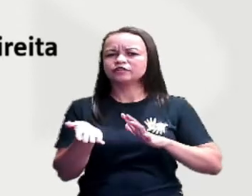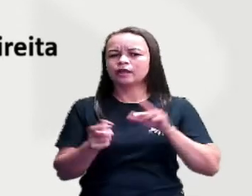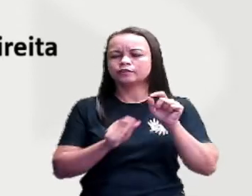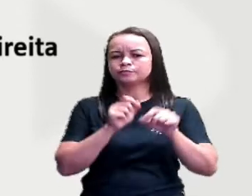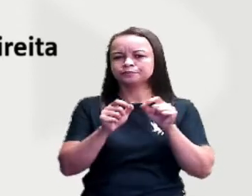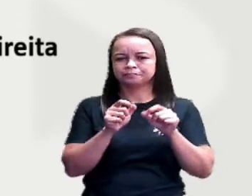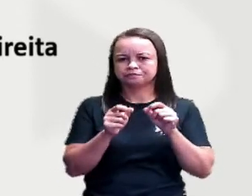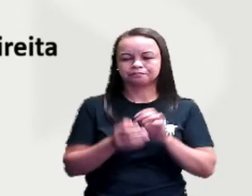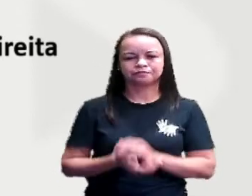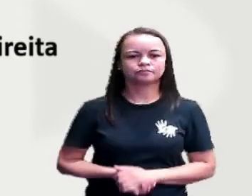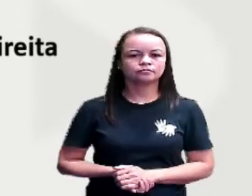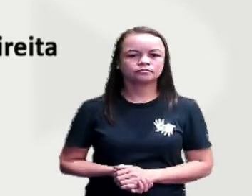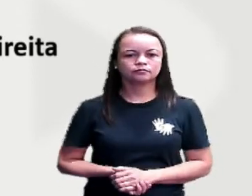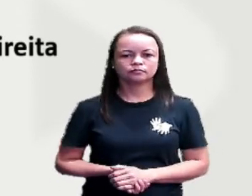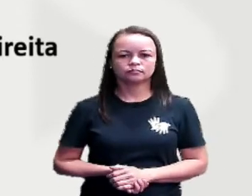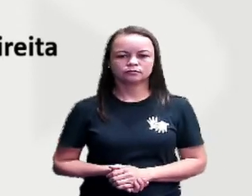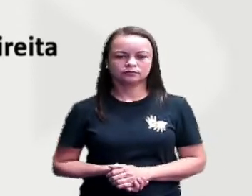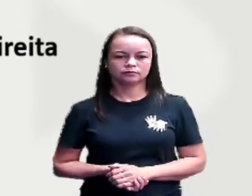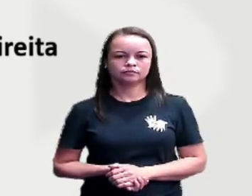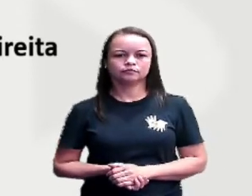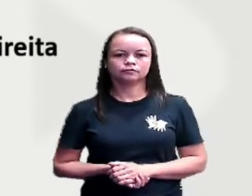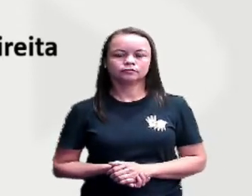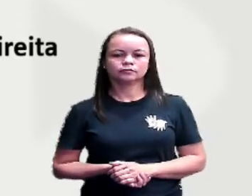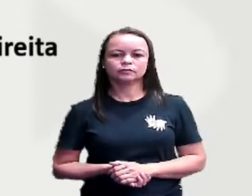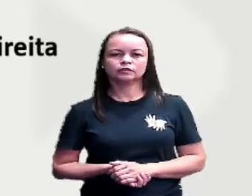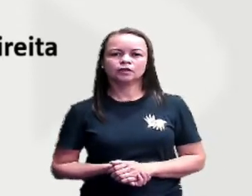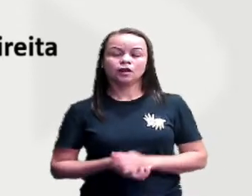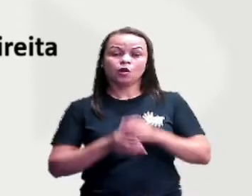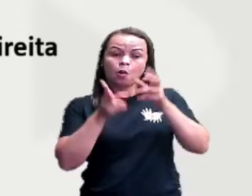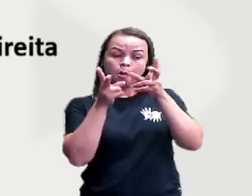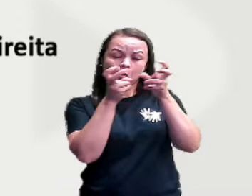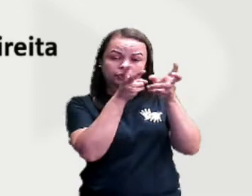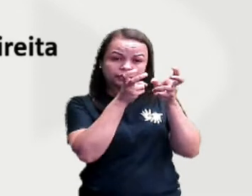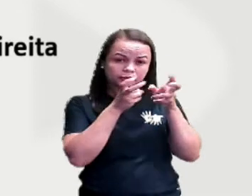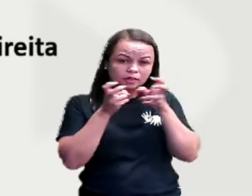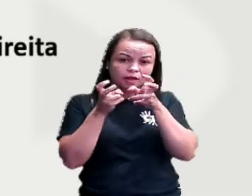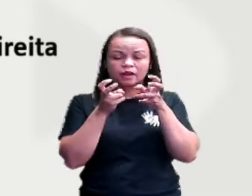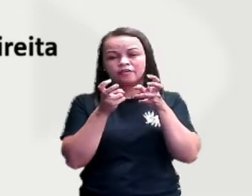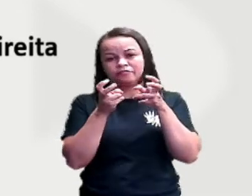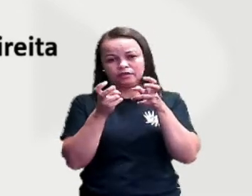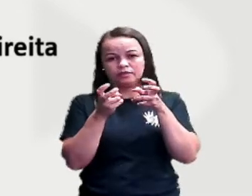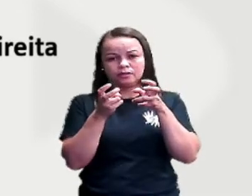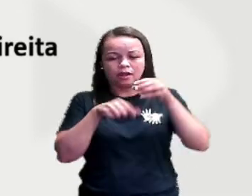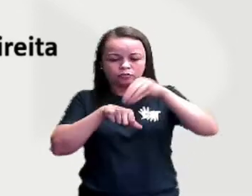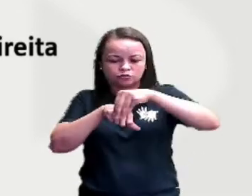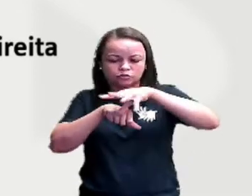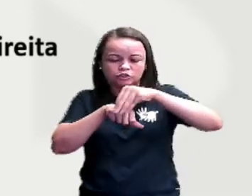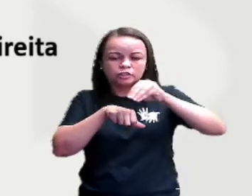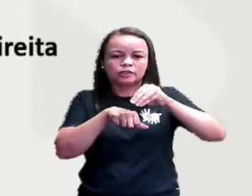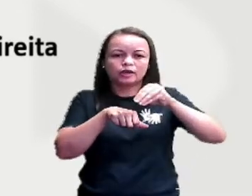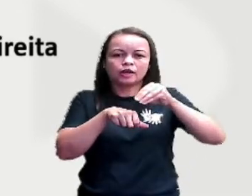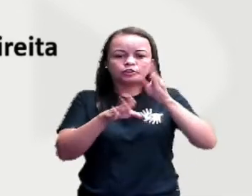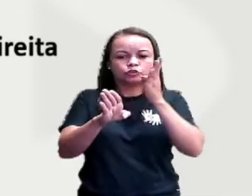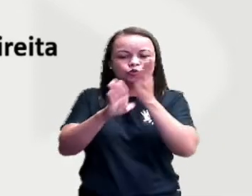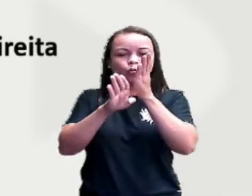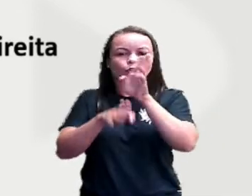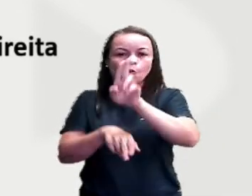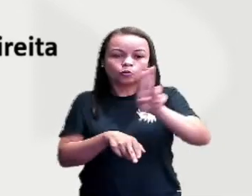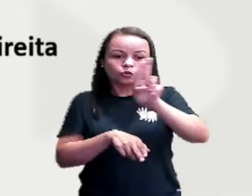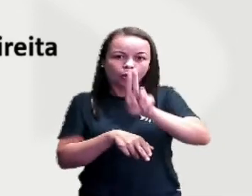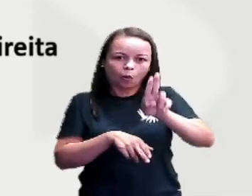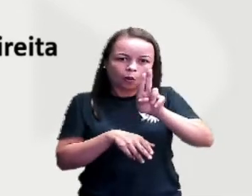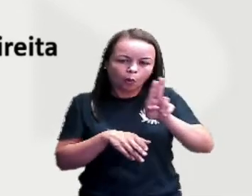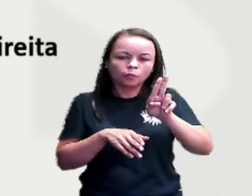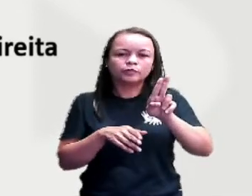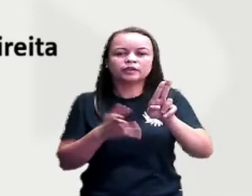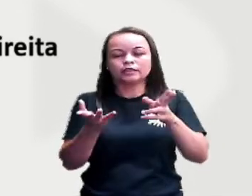quer. Observe as dicas e descubra o nome de cada criança. Eu tenho aí três